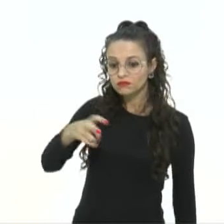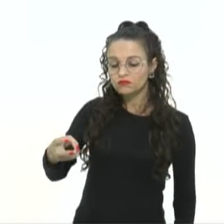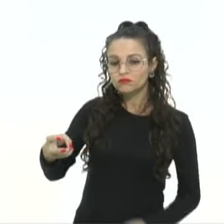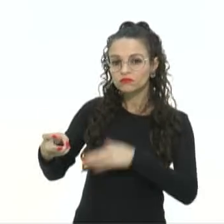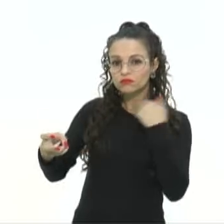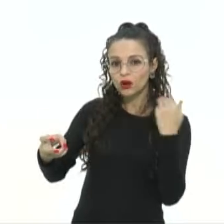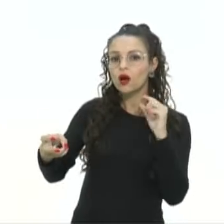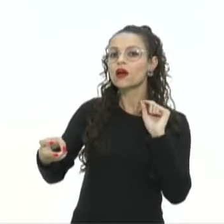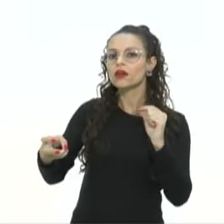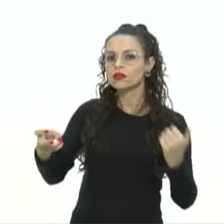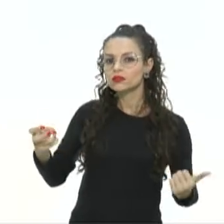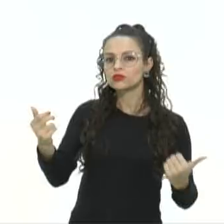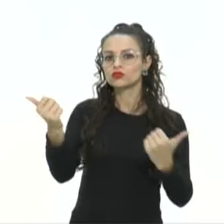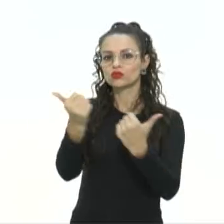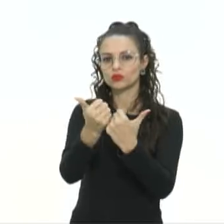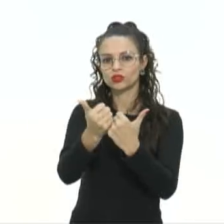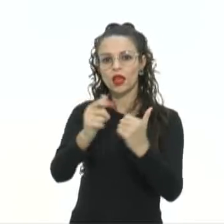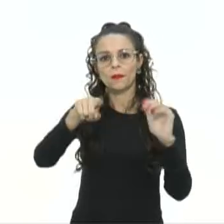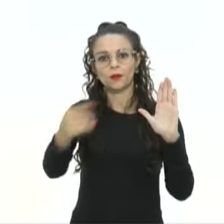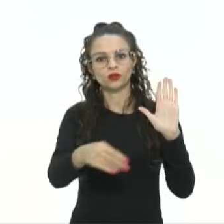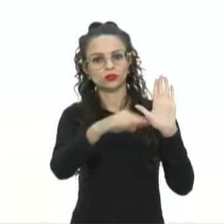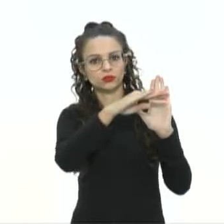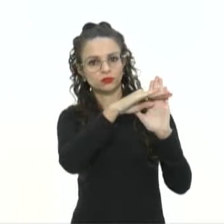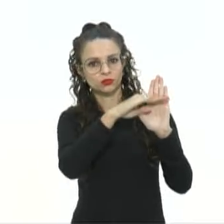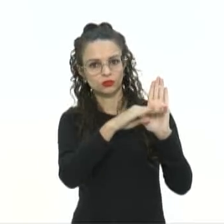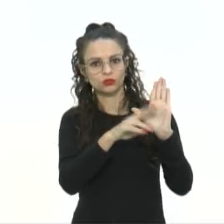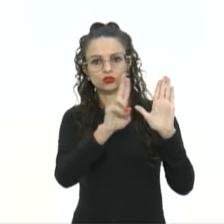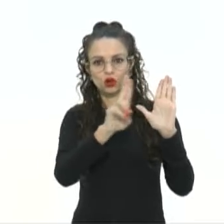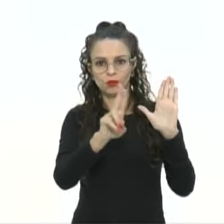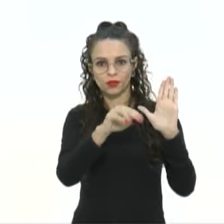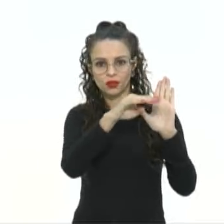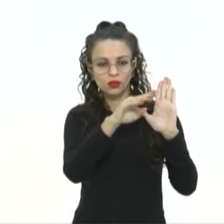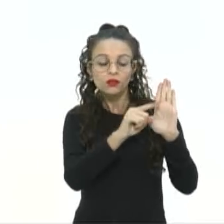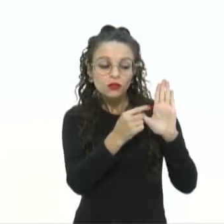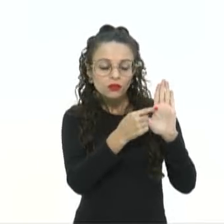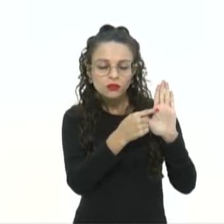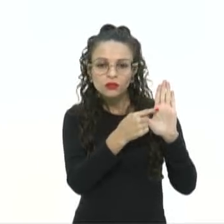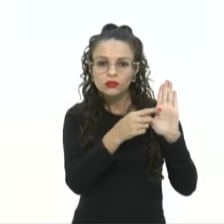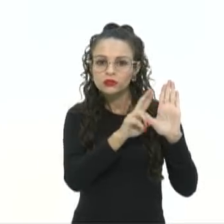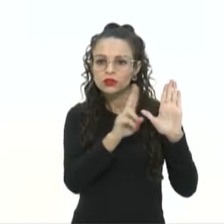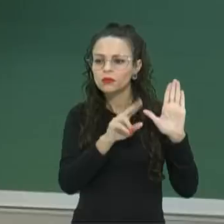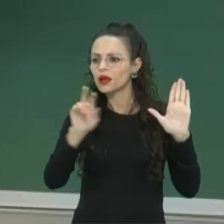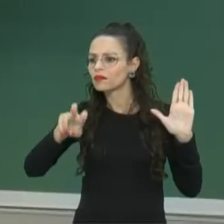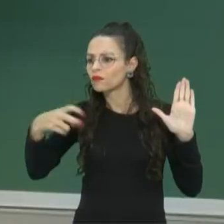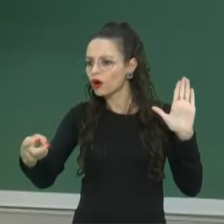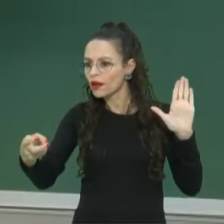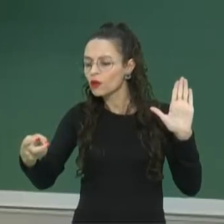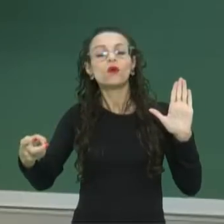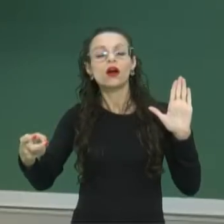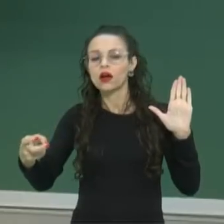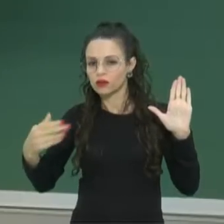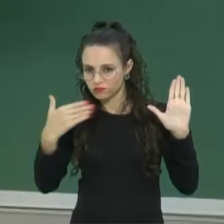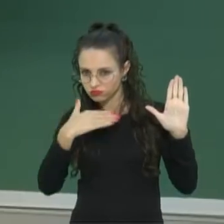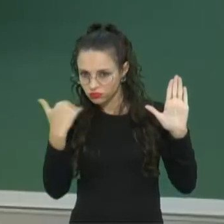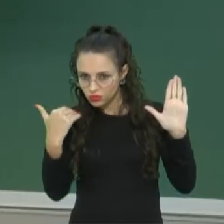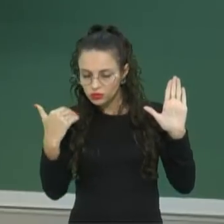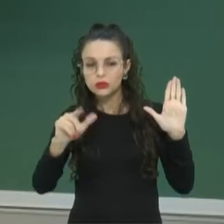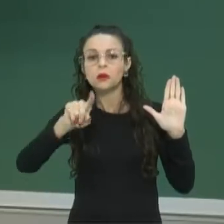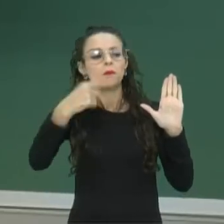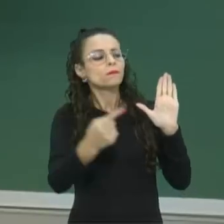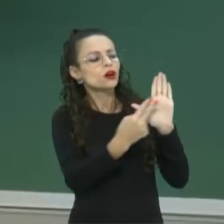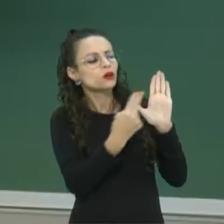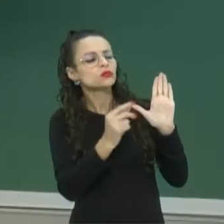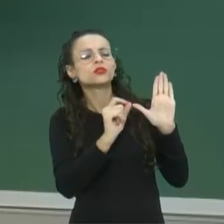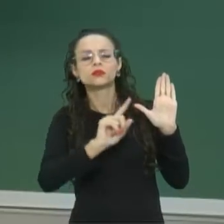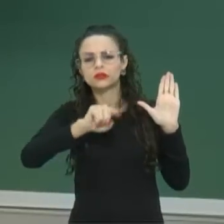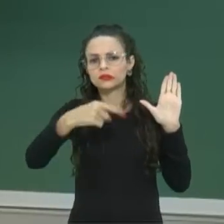será substituído por quem estiver imediatamente na sequência. Então, você vai, uma situação de sucessão, né?